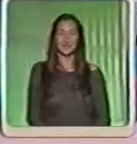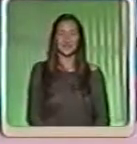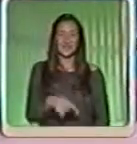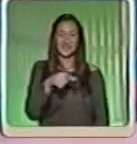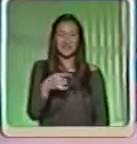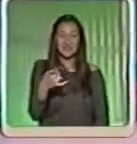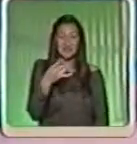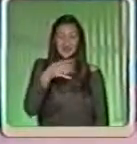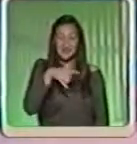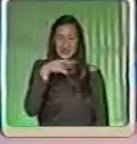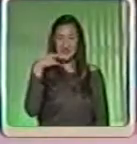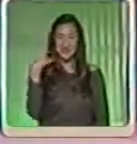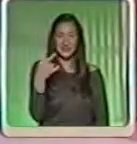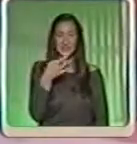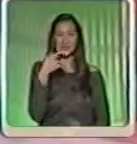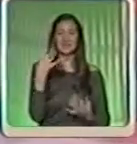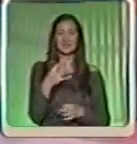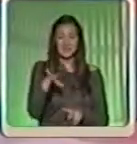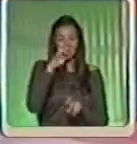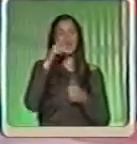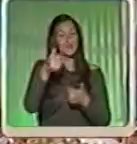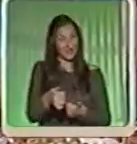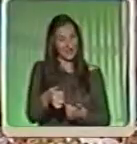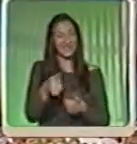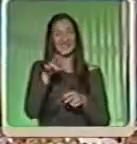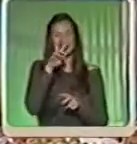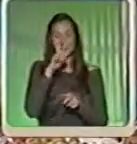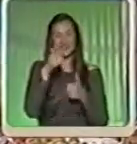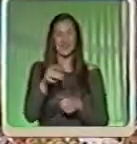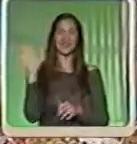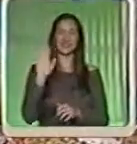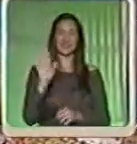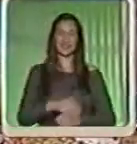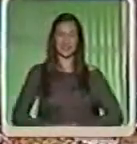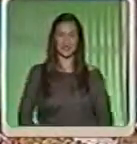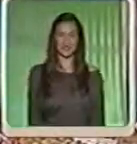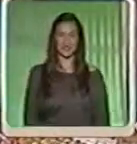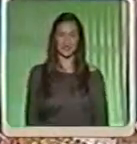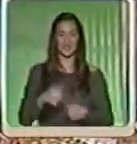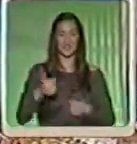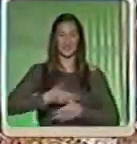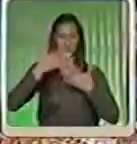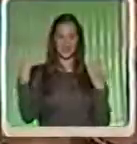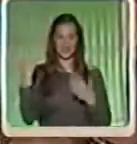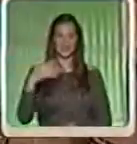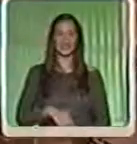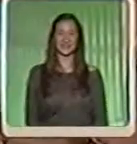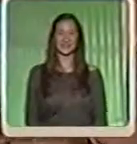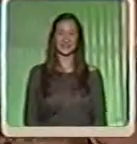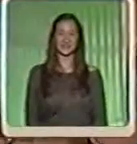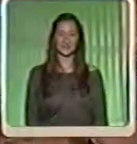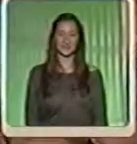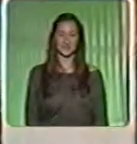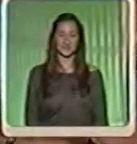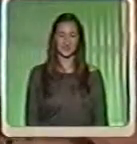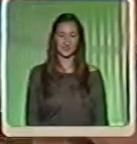Estás a bater na encarnação, Manel. Cheira bem, que cheira bem. Olha lá, cheira. Encarnação. Olá, bom dia, encarnação. Como está?